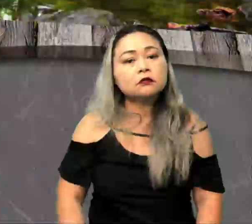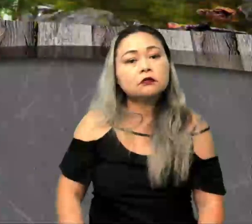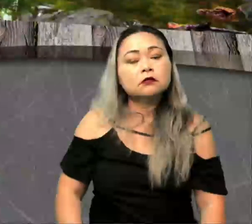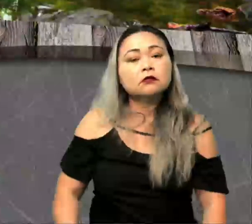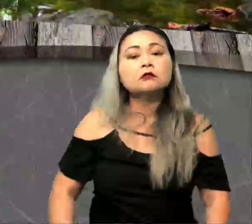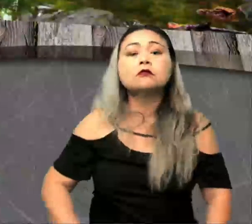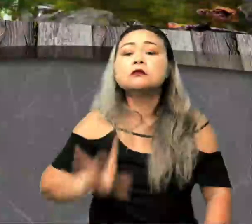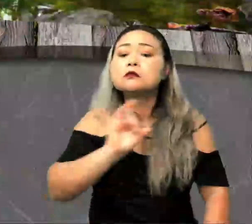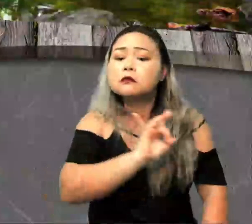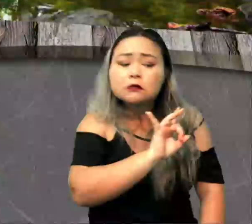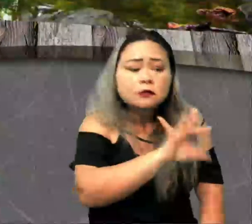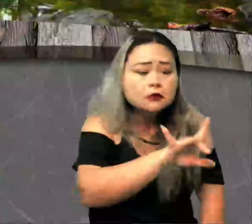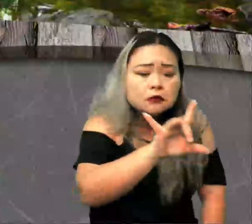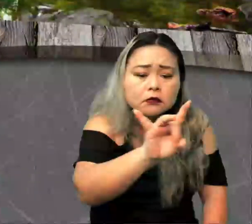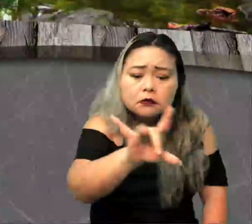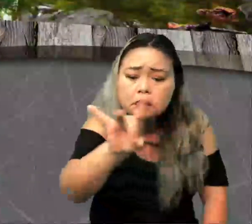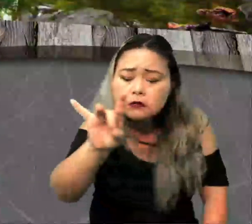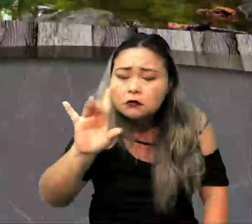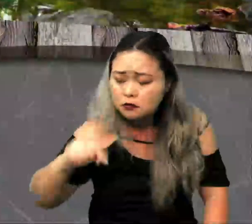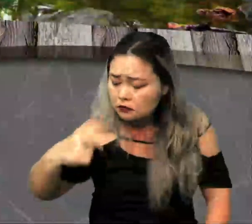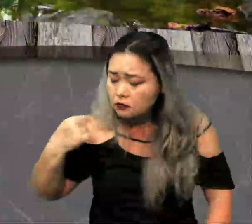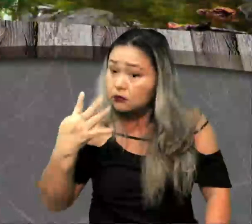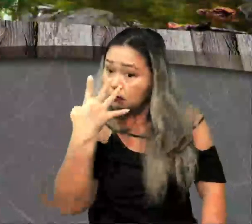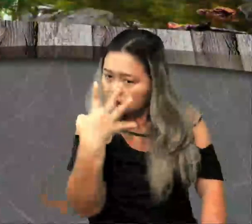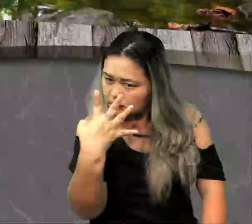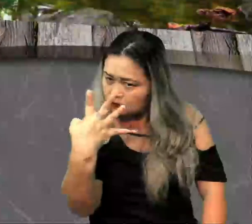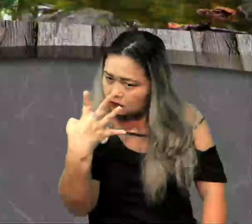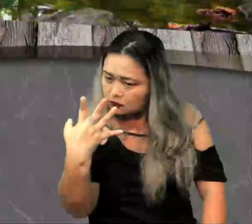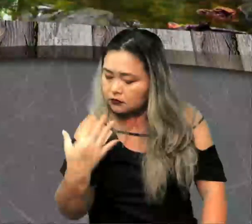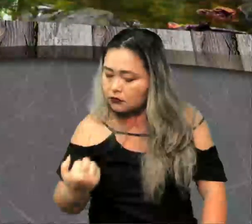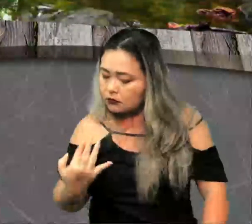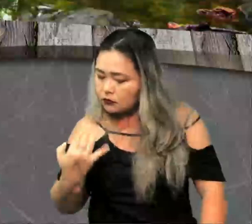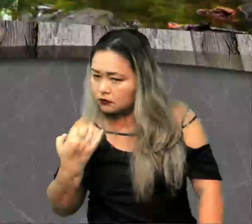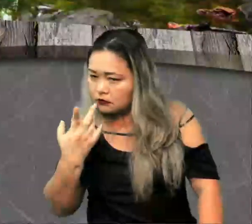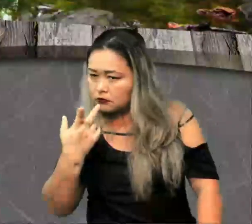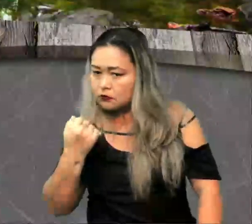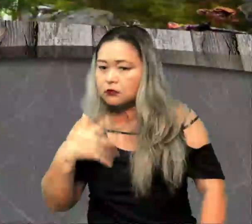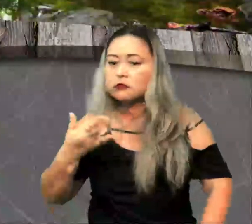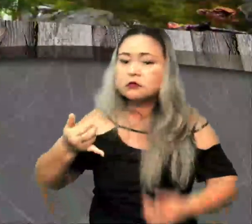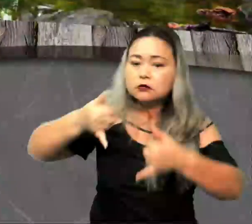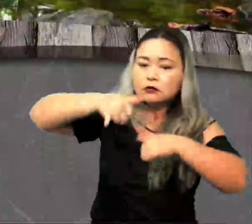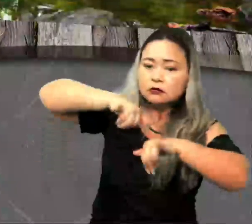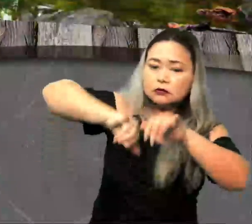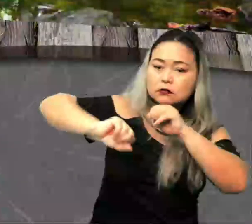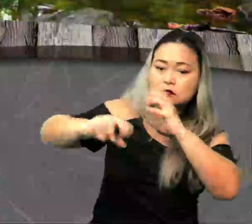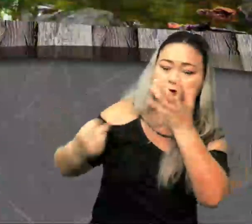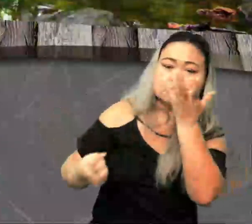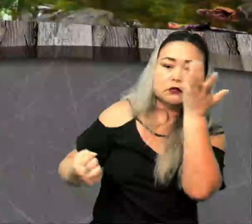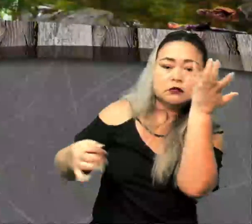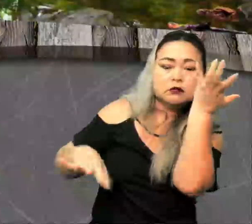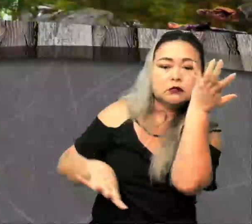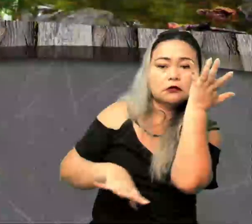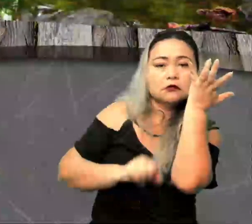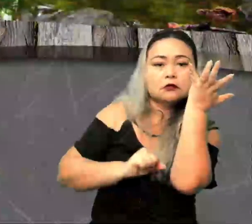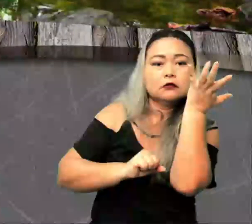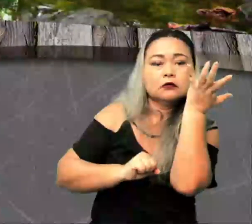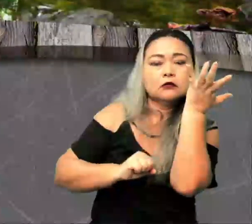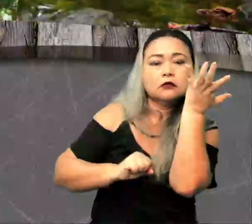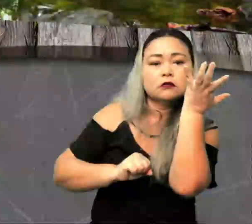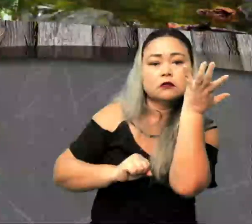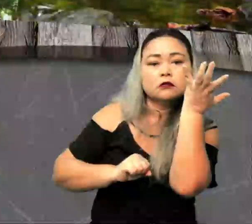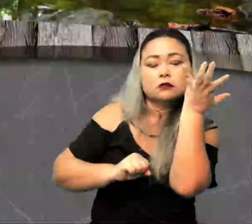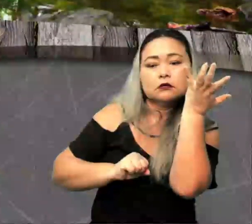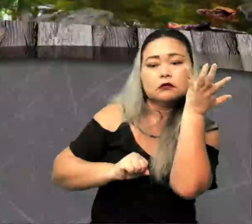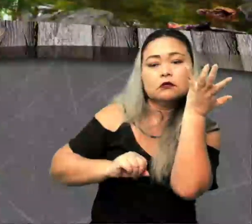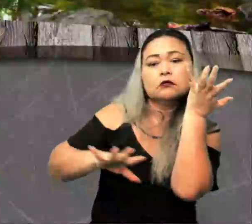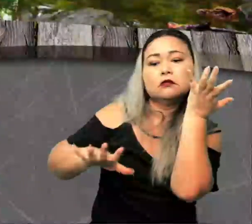Então, cada um desses processos, seja fermentação, quimiossíntese Ou seja